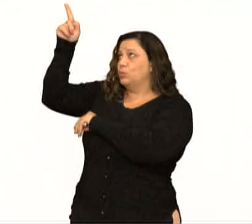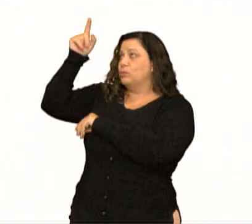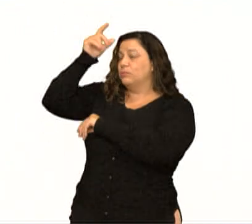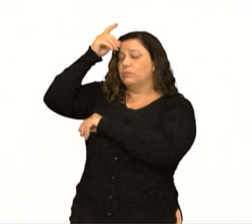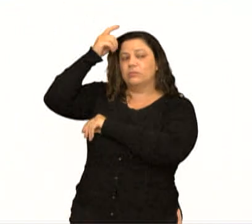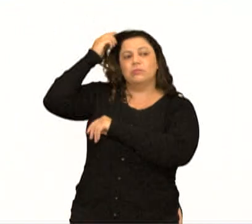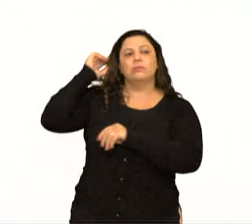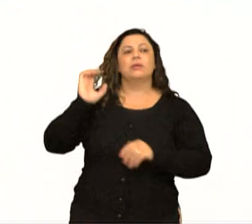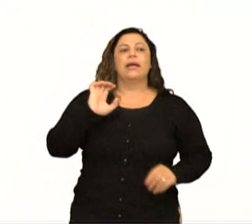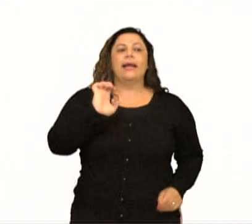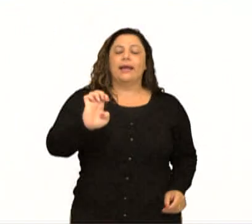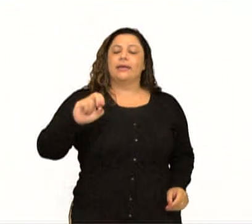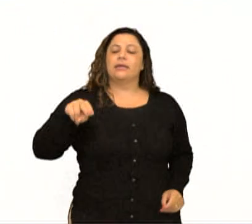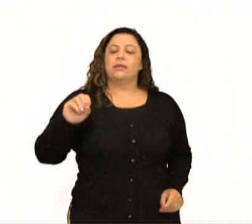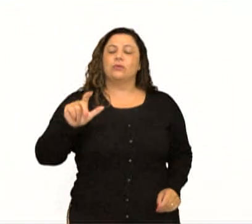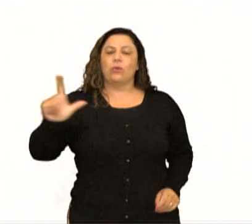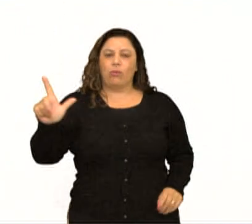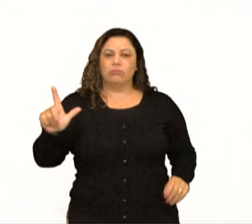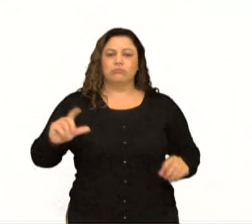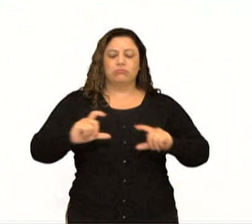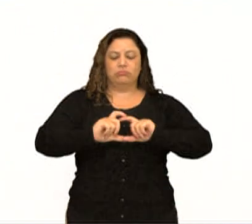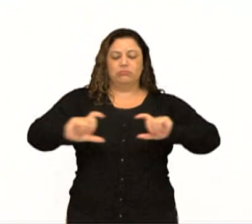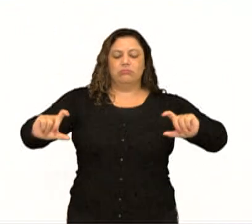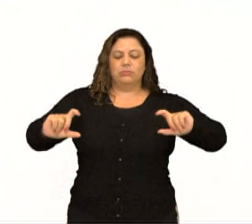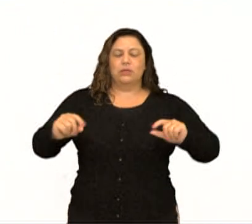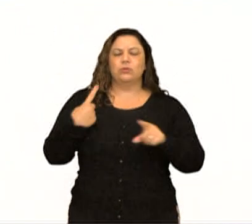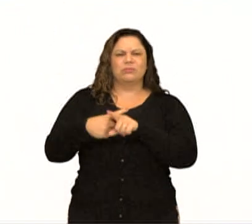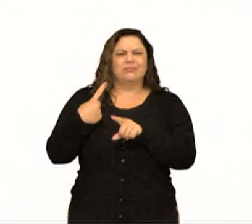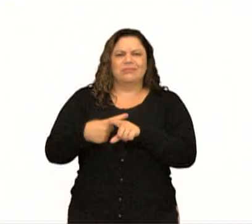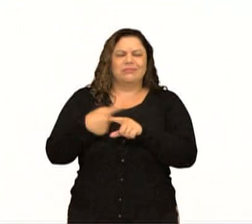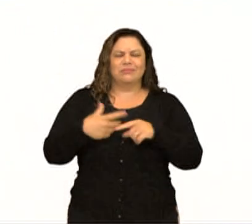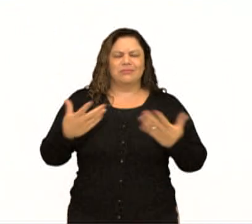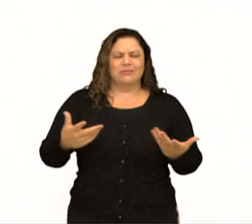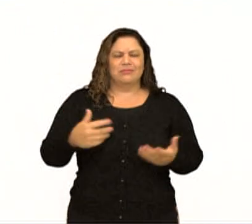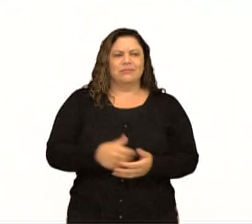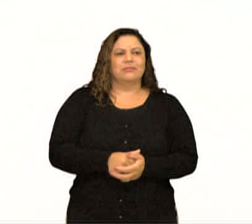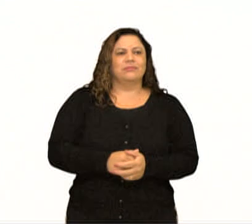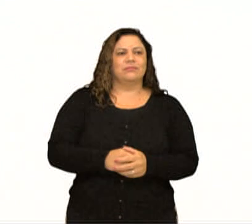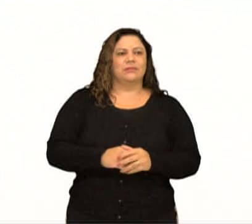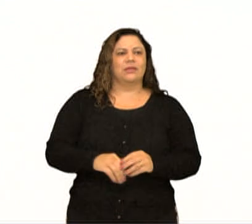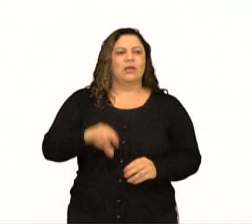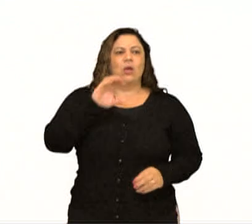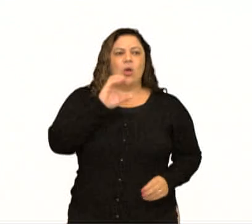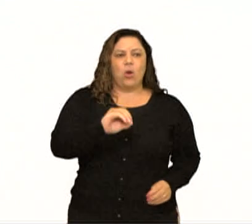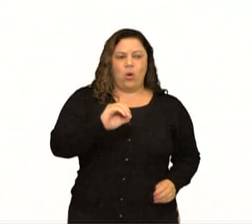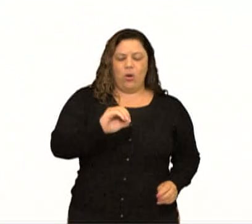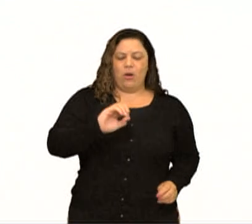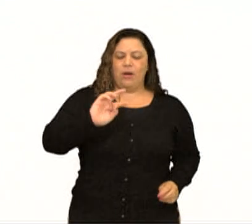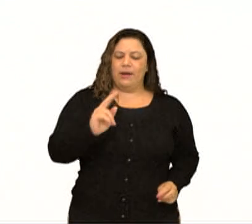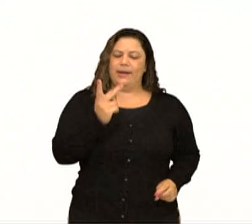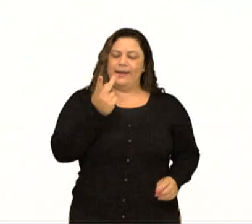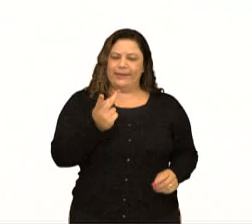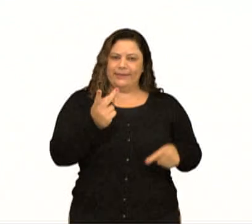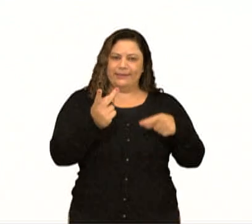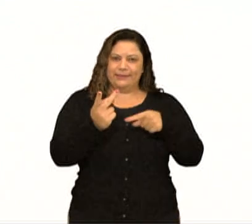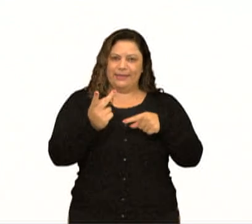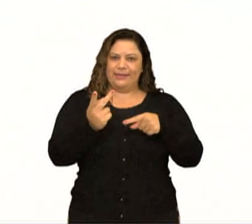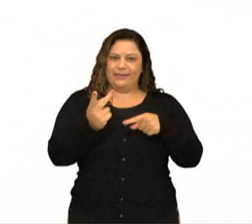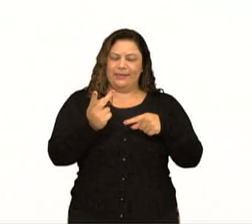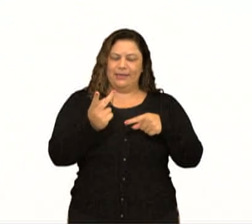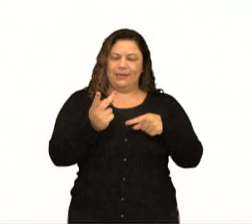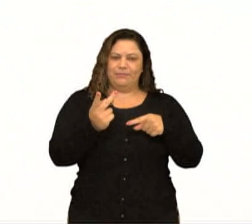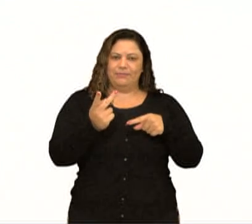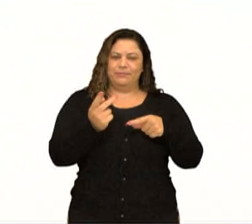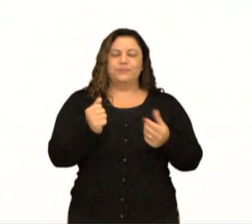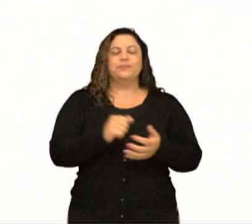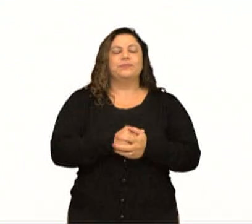um enol. Por quê, professor? Porque o radical OH está ligado a um carbono